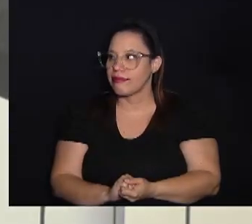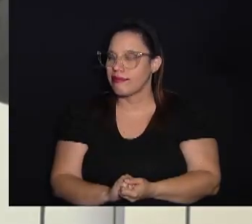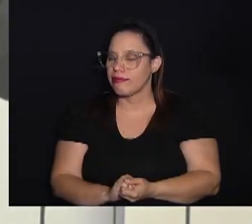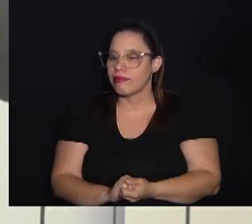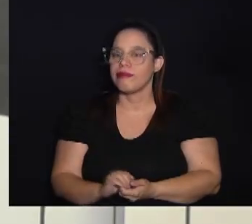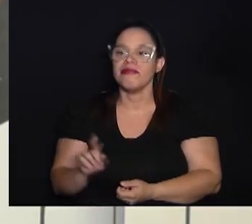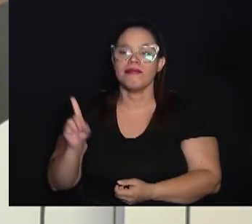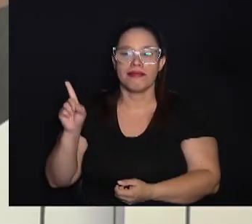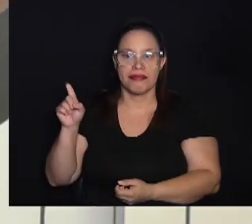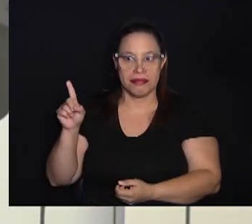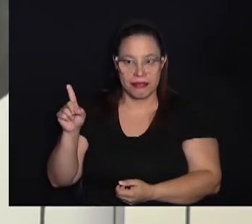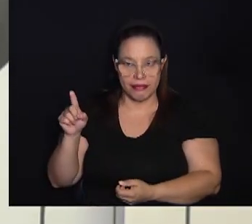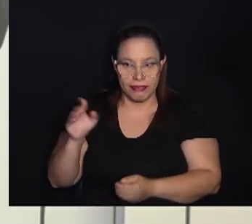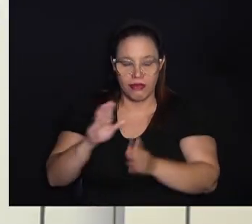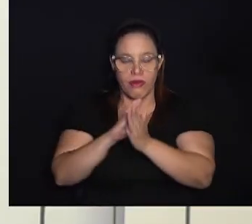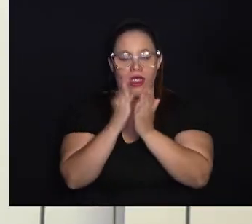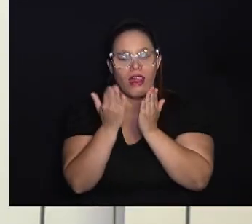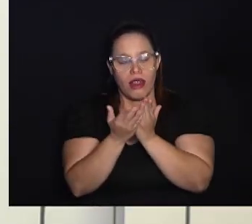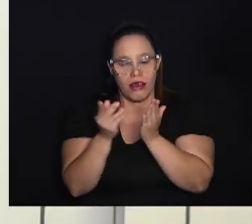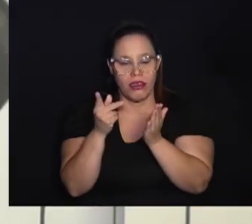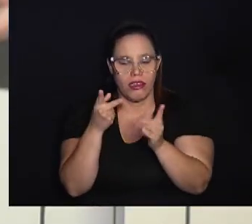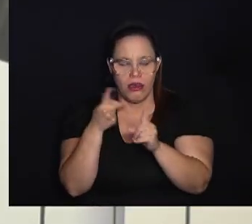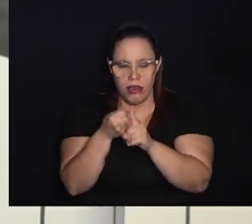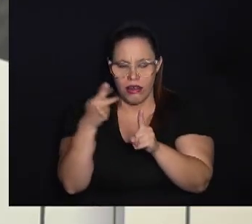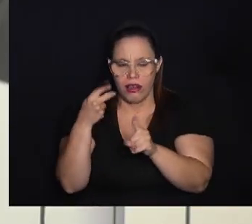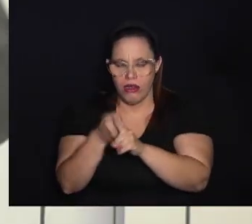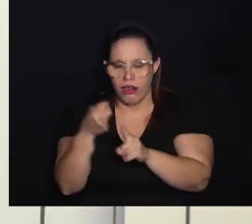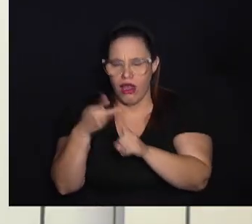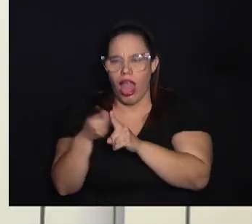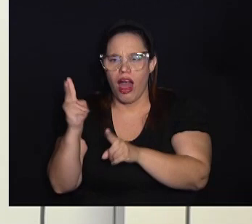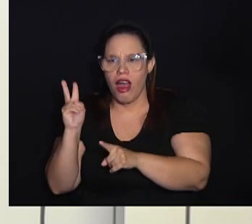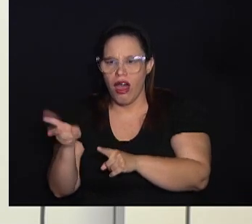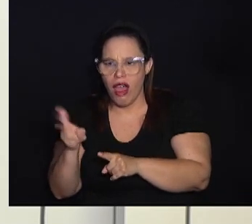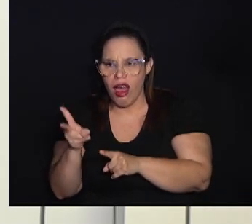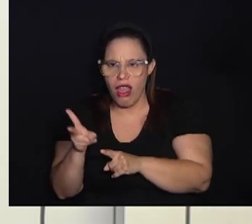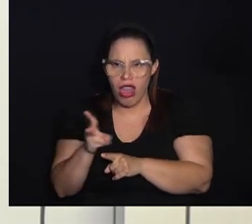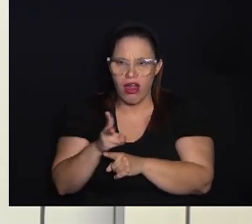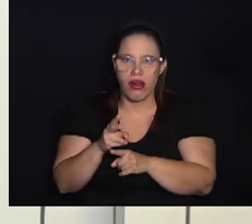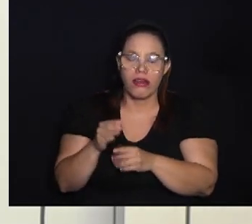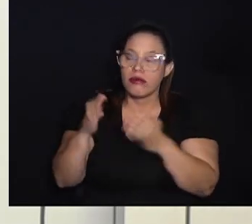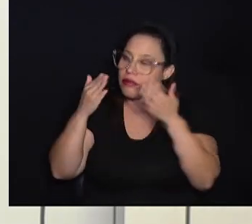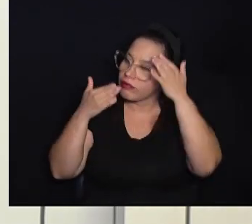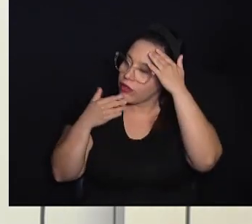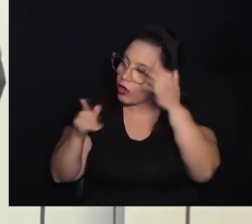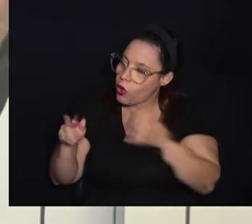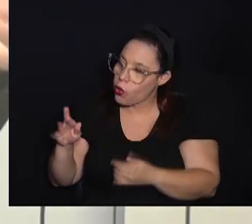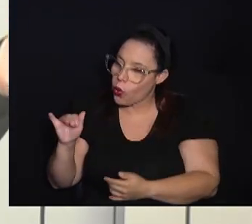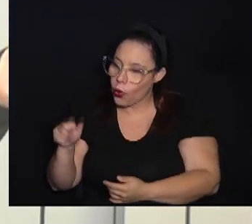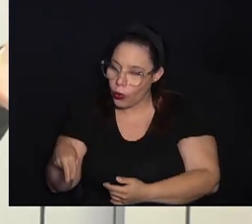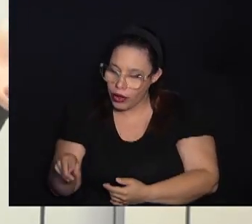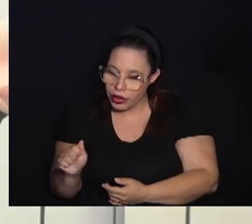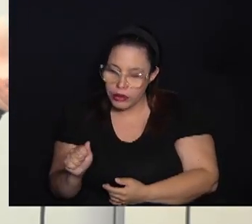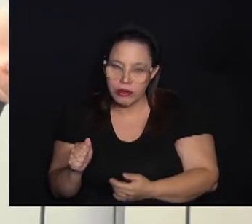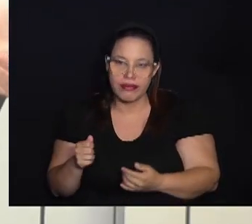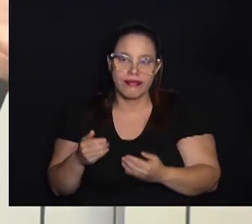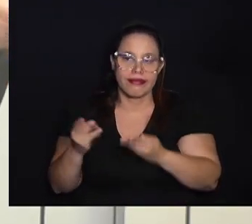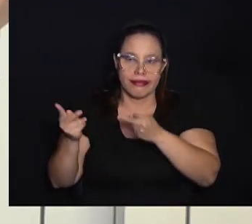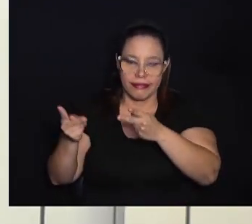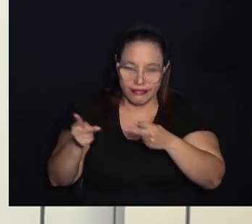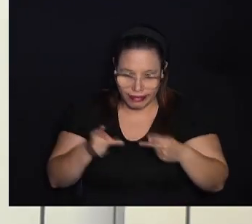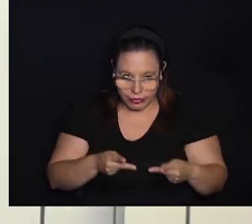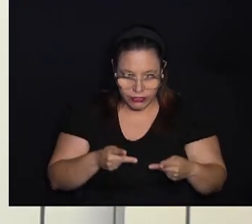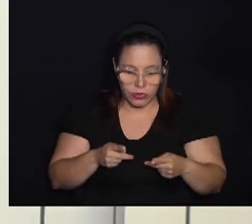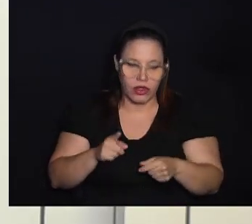É isso aí, carteirinha de vacinação sempre atualizada. Quero agradecer a nossa repórter Luana Galize e também a disponibilidade